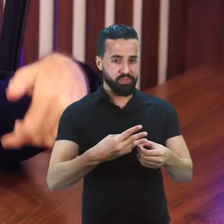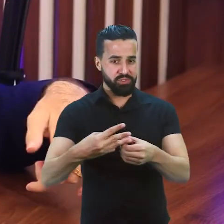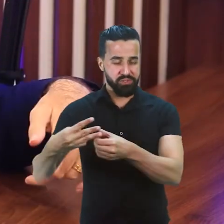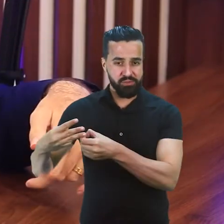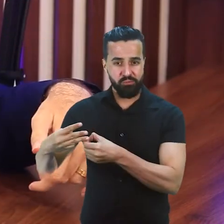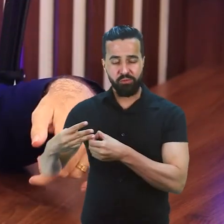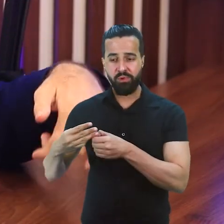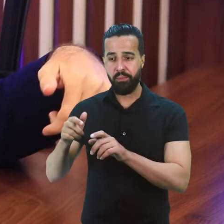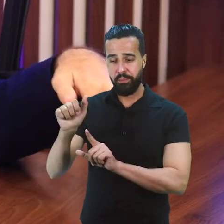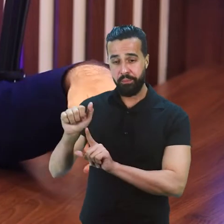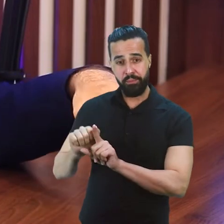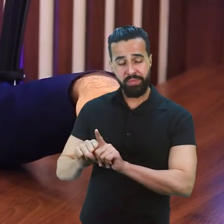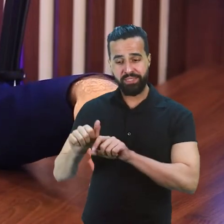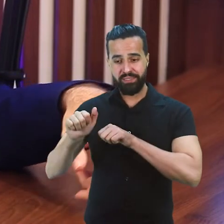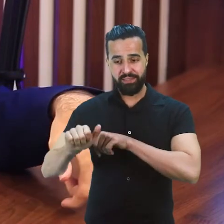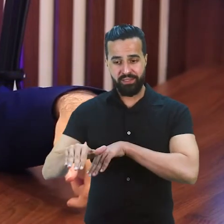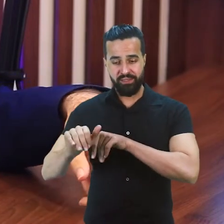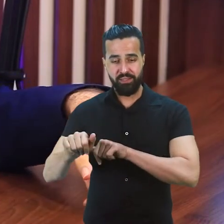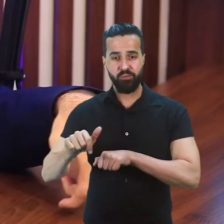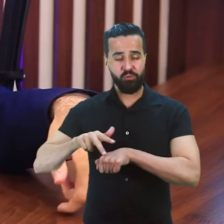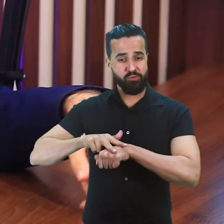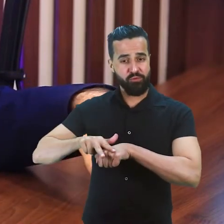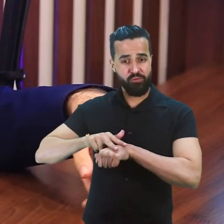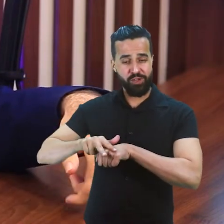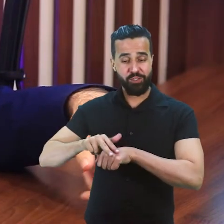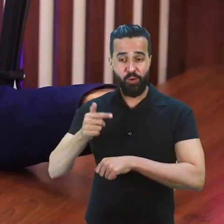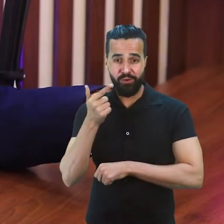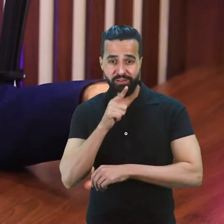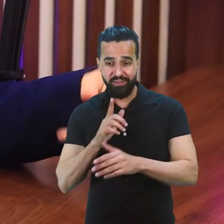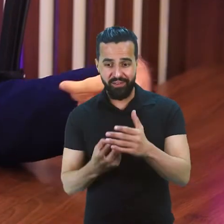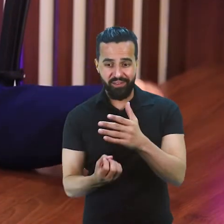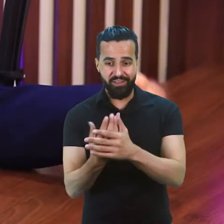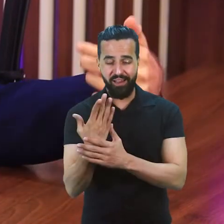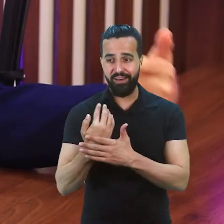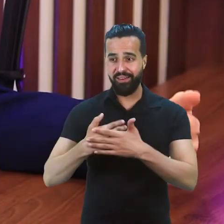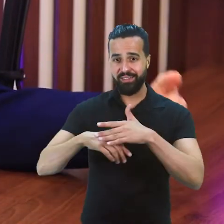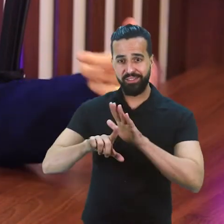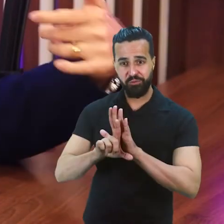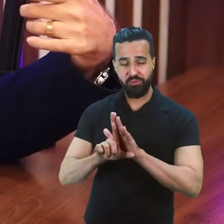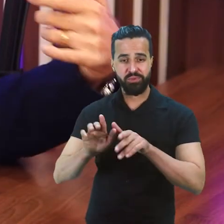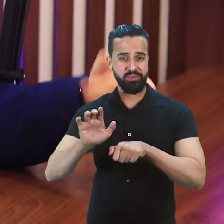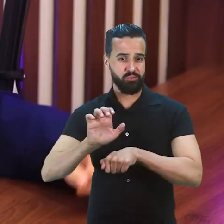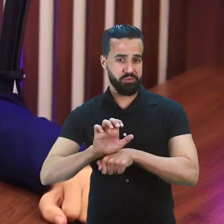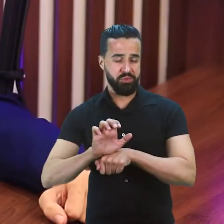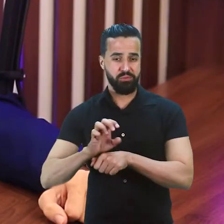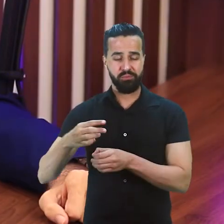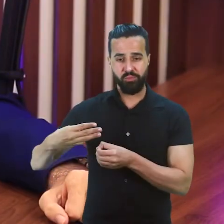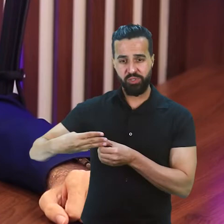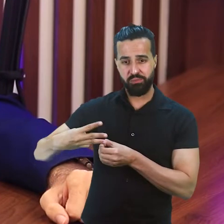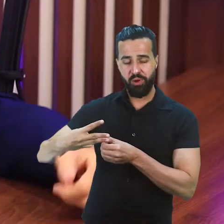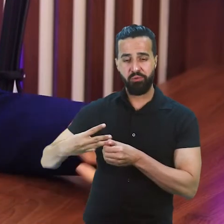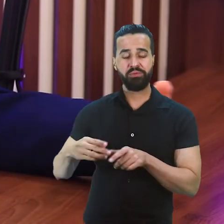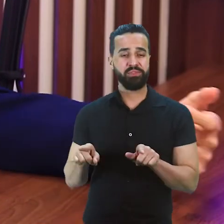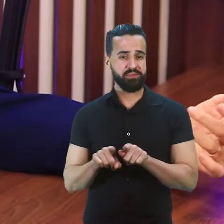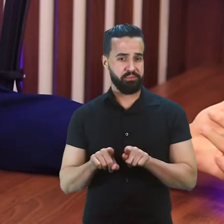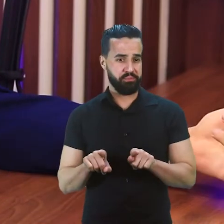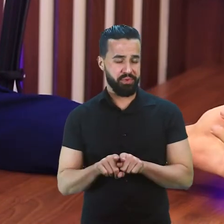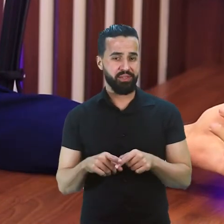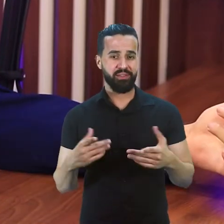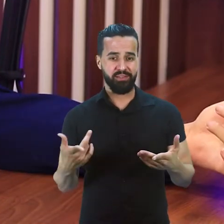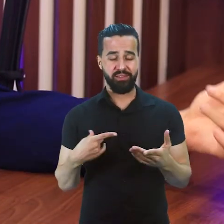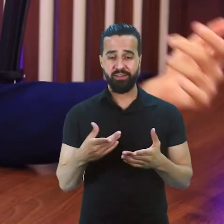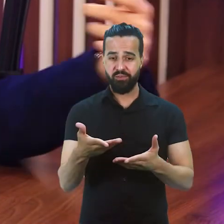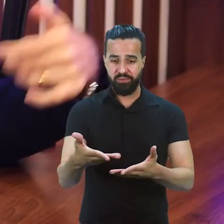nós criamos o Setembro Verde, inclusive através, né, de legislação estadual, municipal, estabelecemos aí.